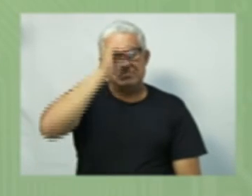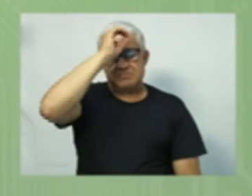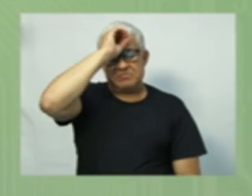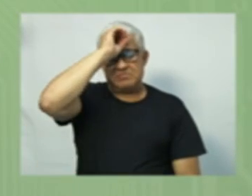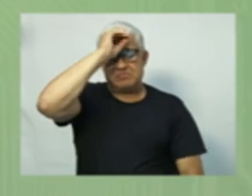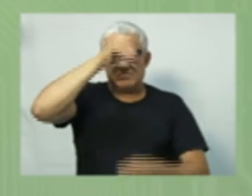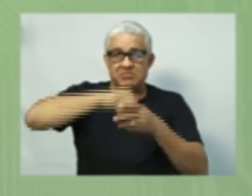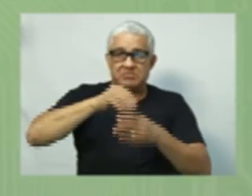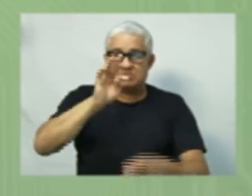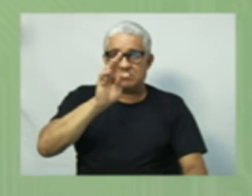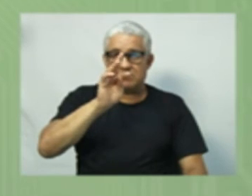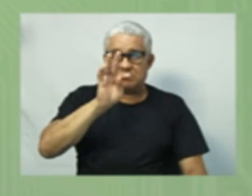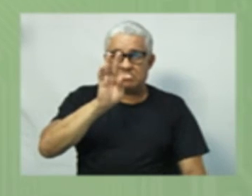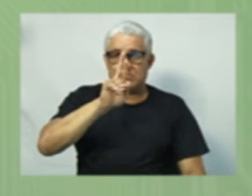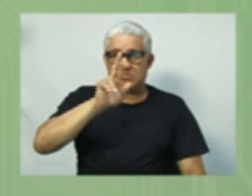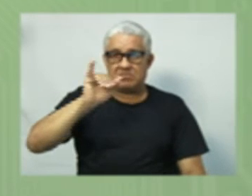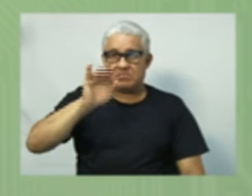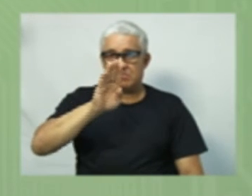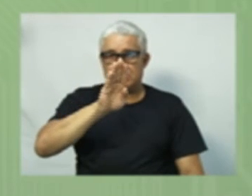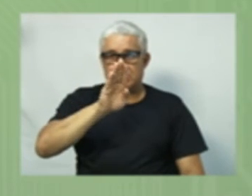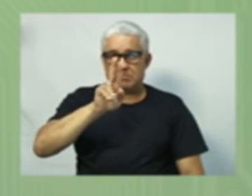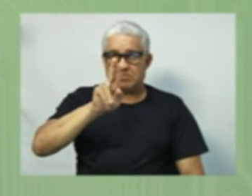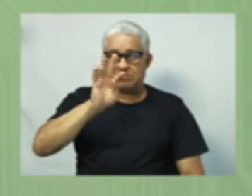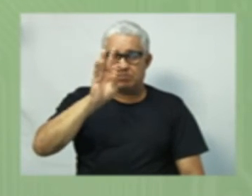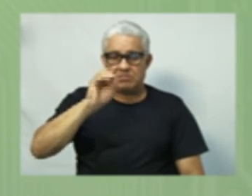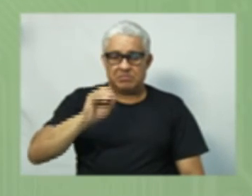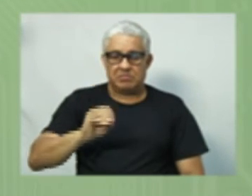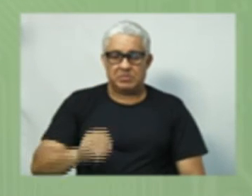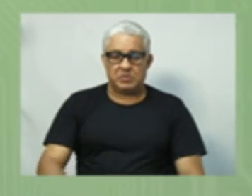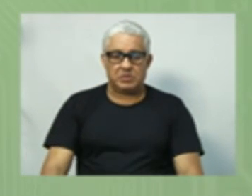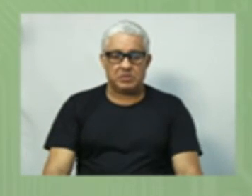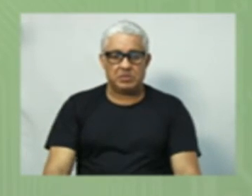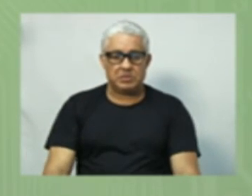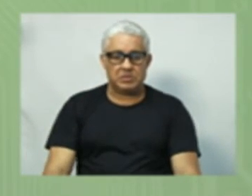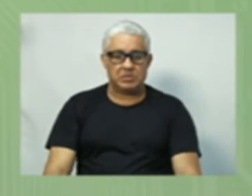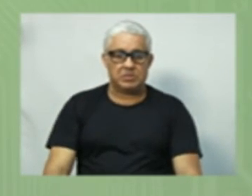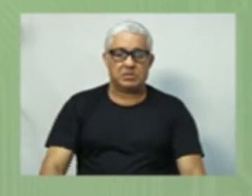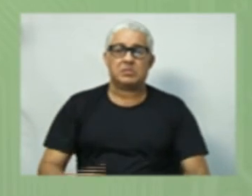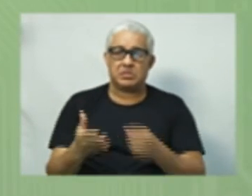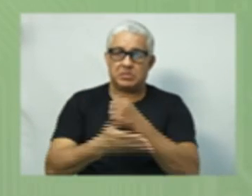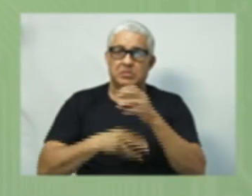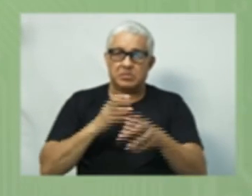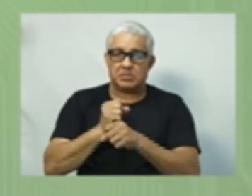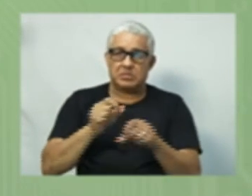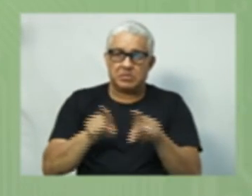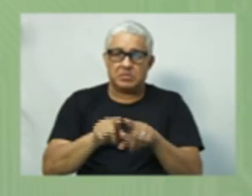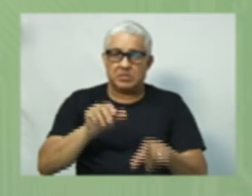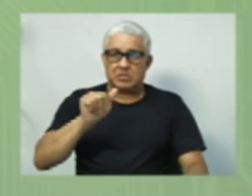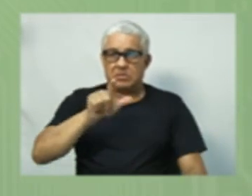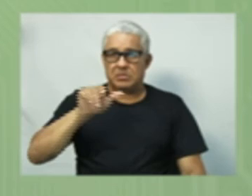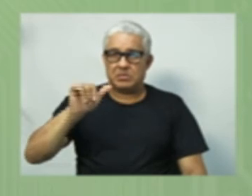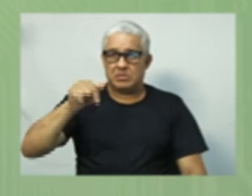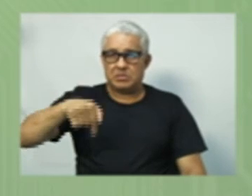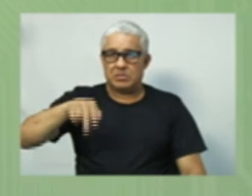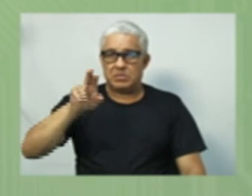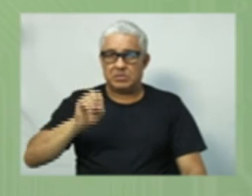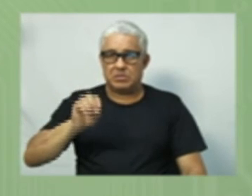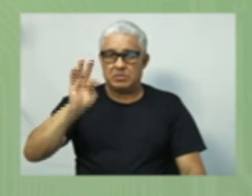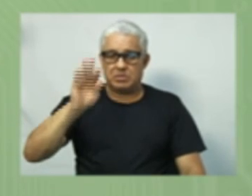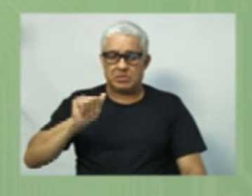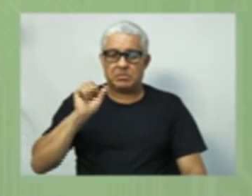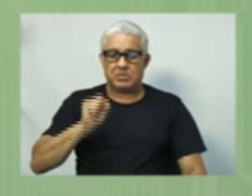do tributo, que foi o que nós falamos, fato gerador, base de cálculo e alíquota, pode prejudicar